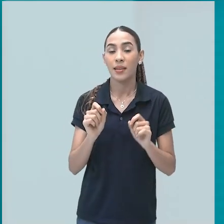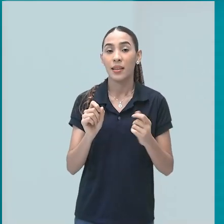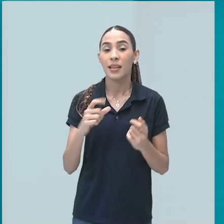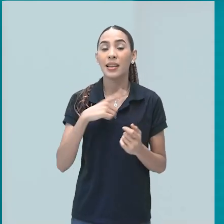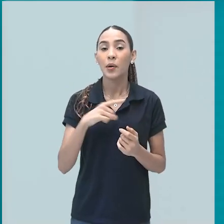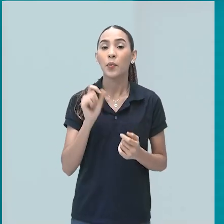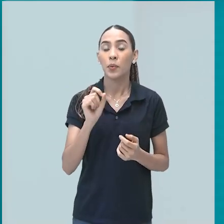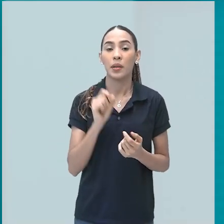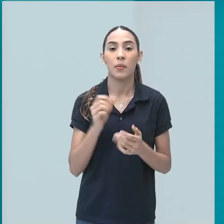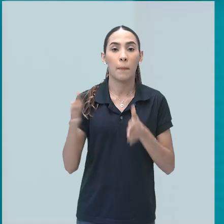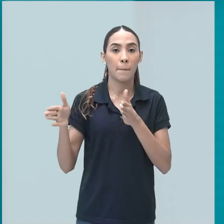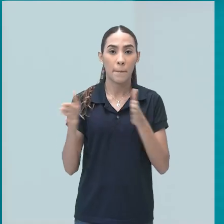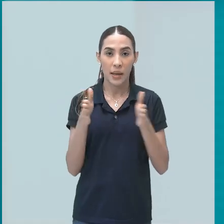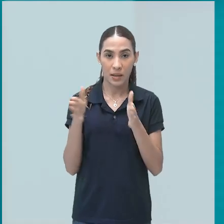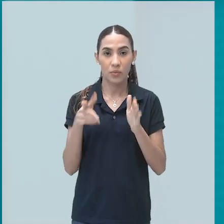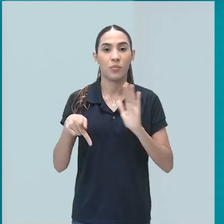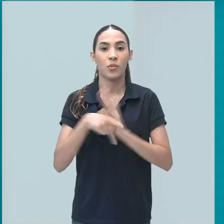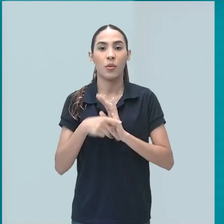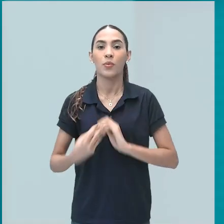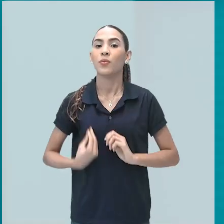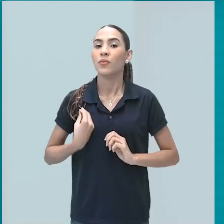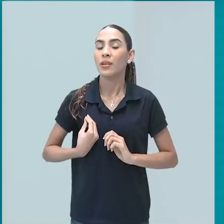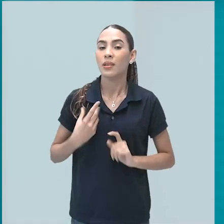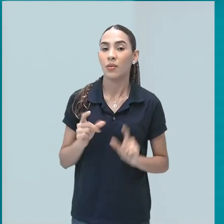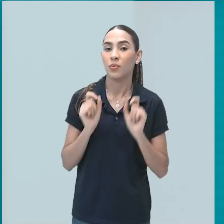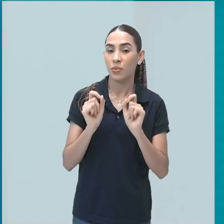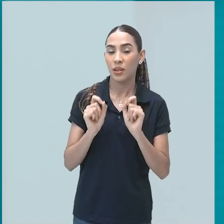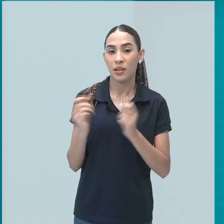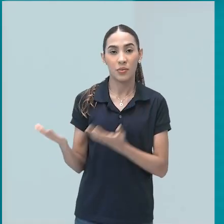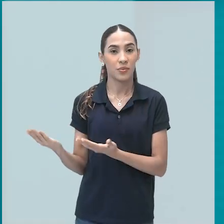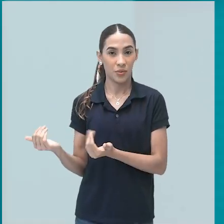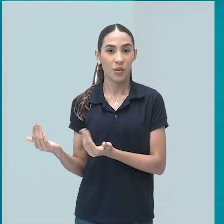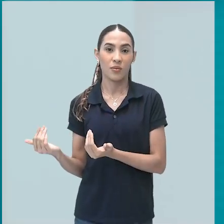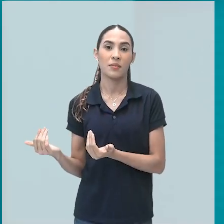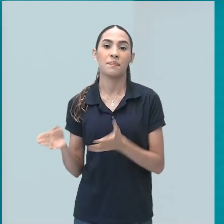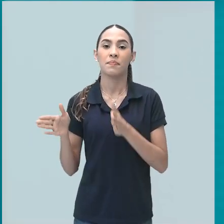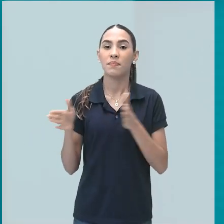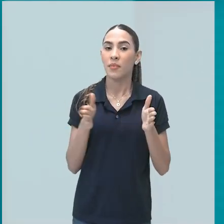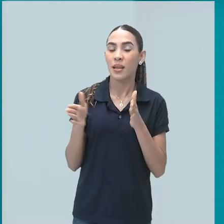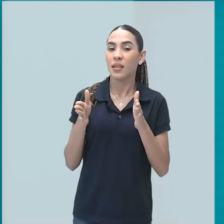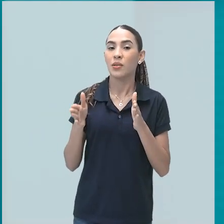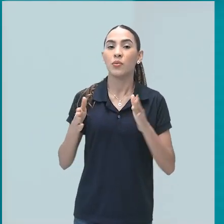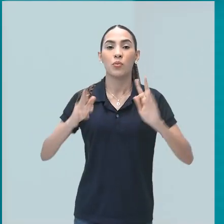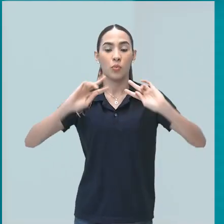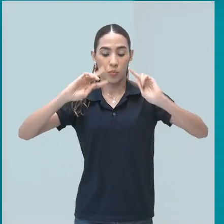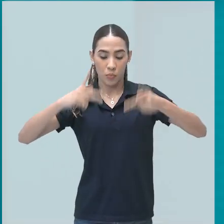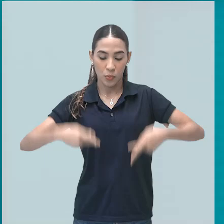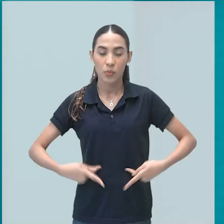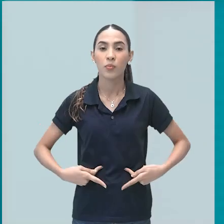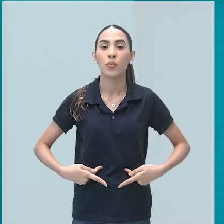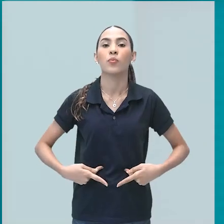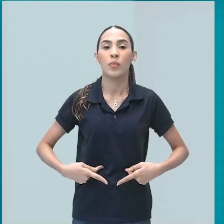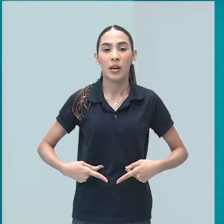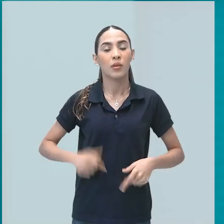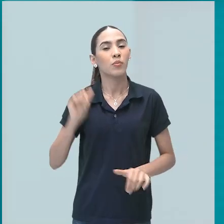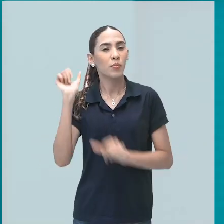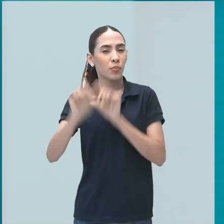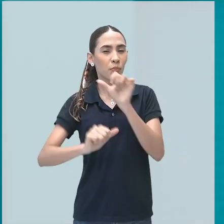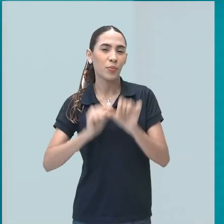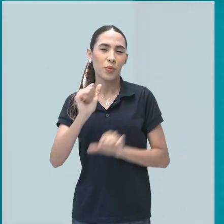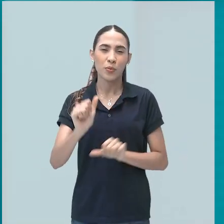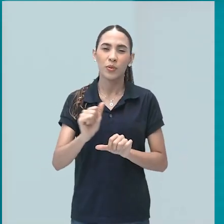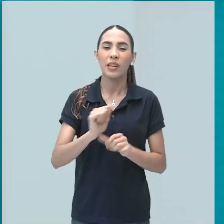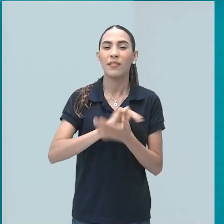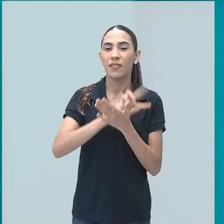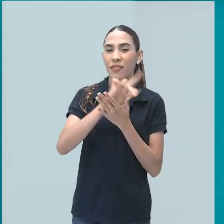abordar exatamente um período da nossa vida, que é a adolescência, o período em que o corpo sofre diversas mudanças. Nós temos